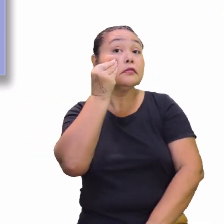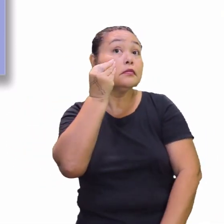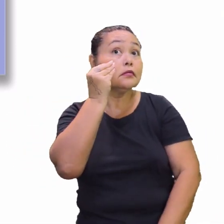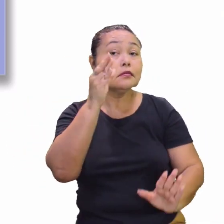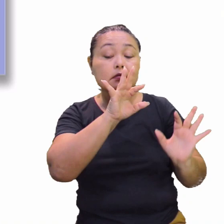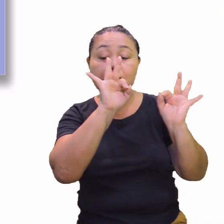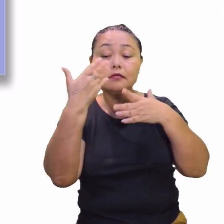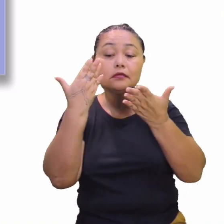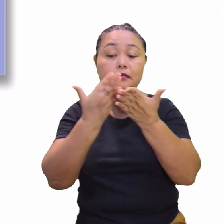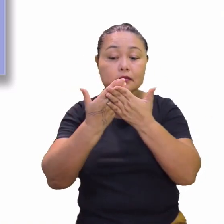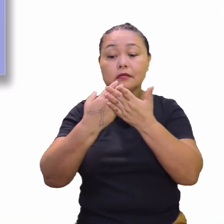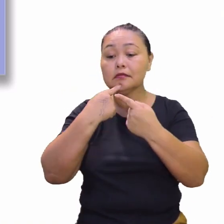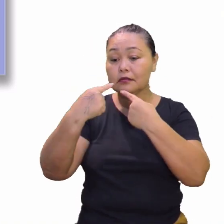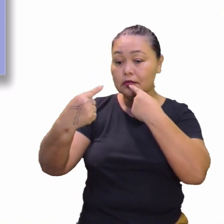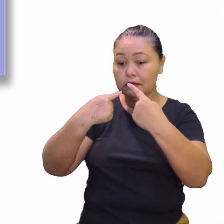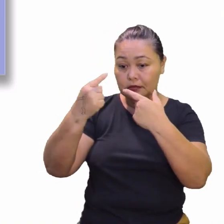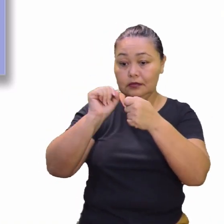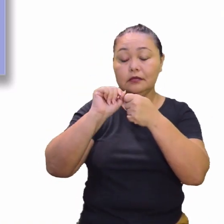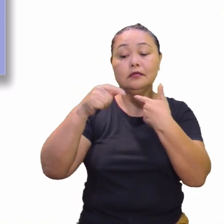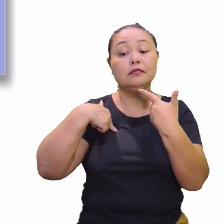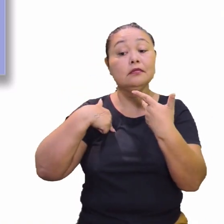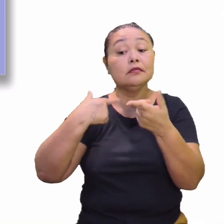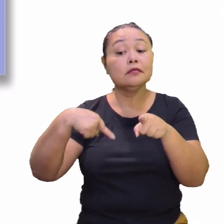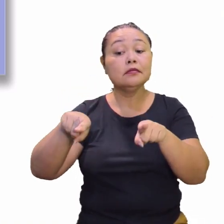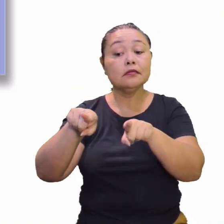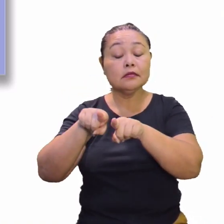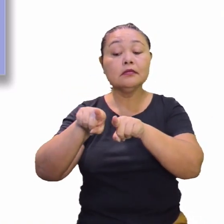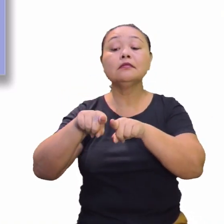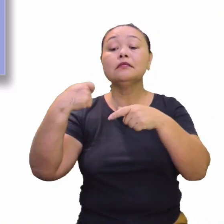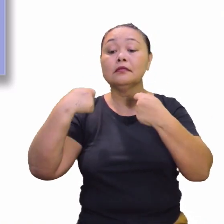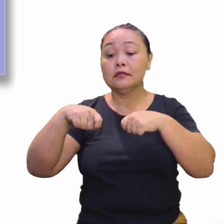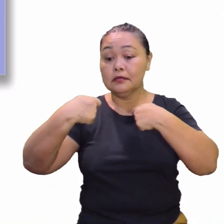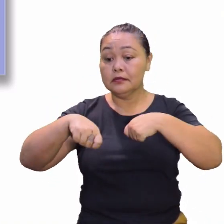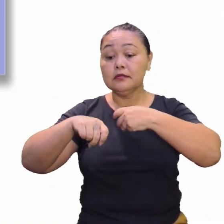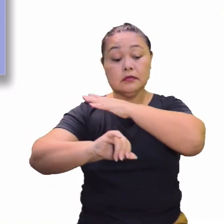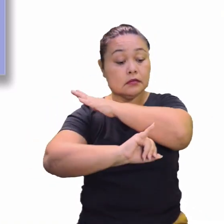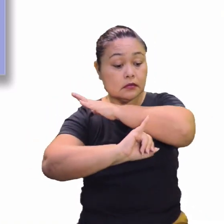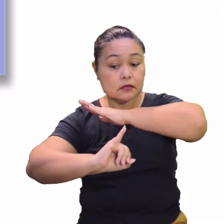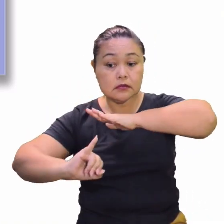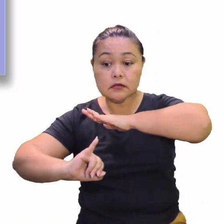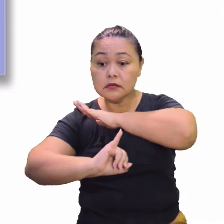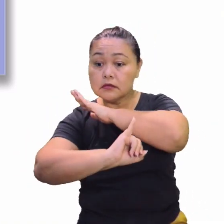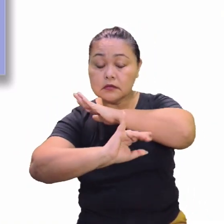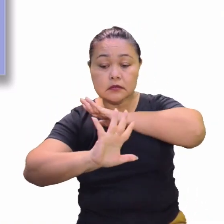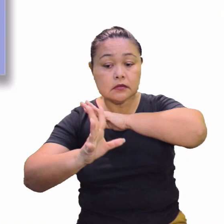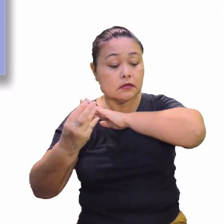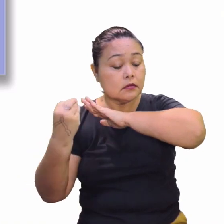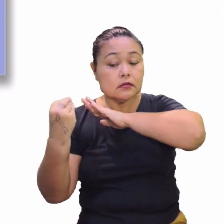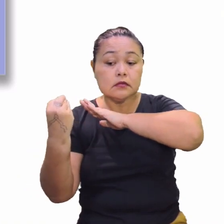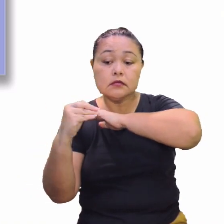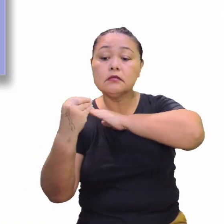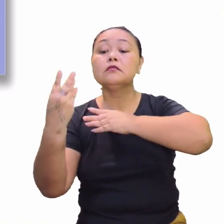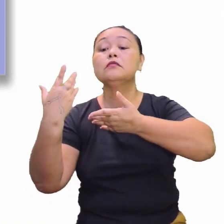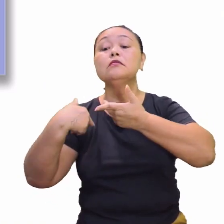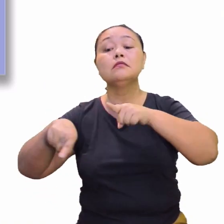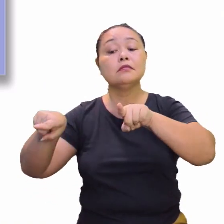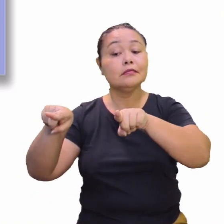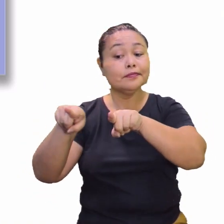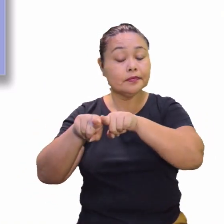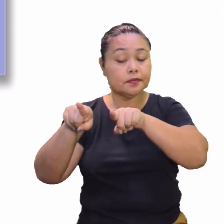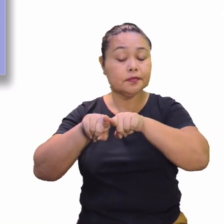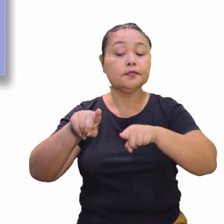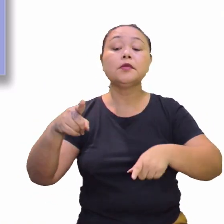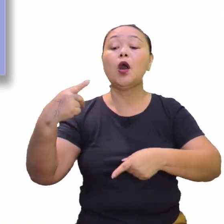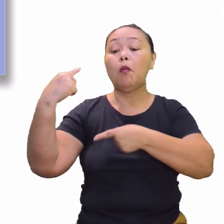professor? E também tem a questão da necessidade de infraestrutura. Exatamente. Não é isso? Muito bem. Implementar políticas